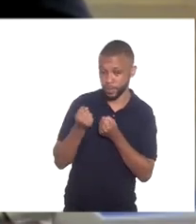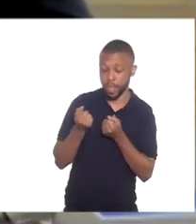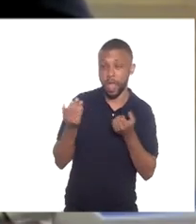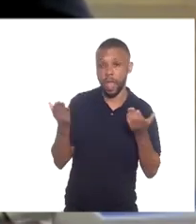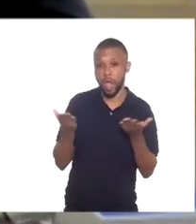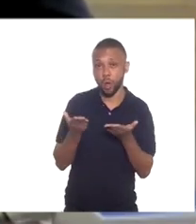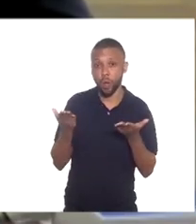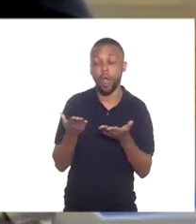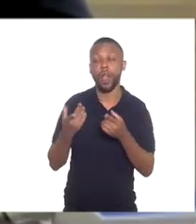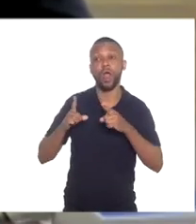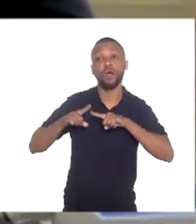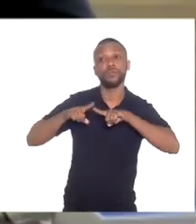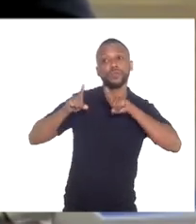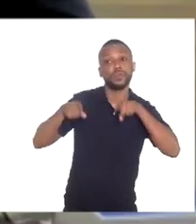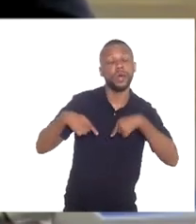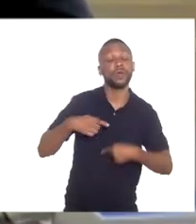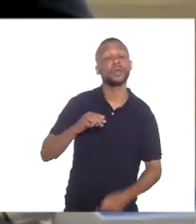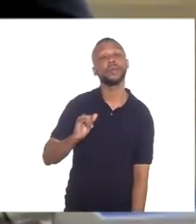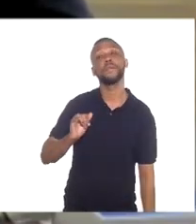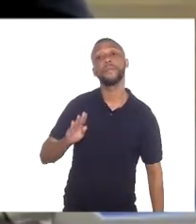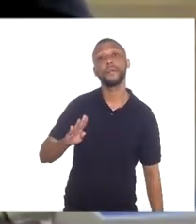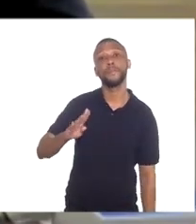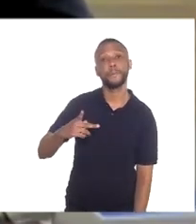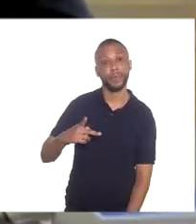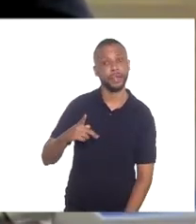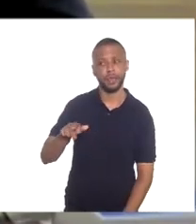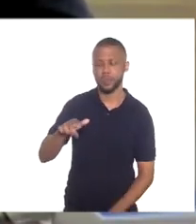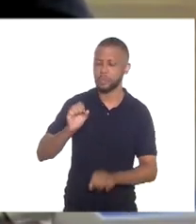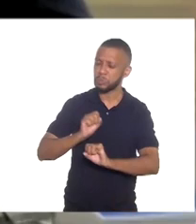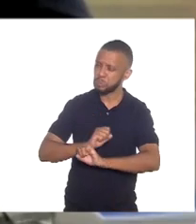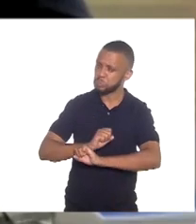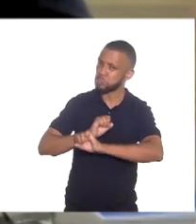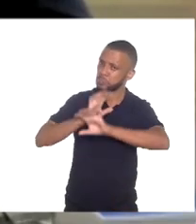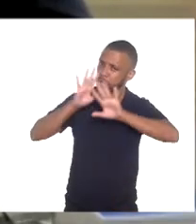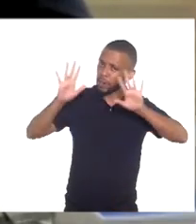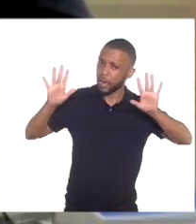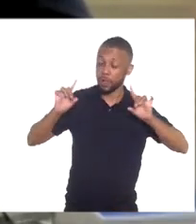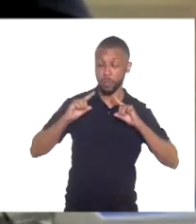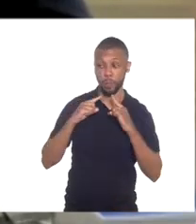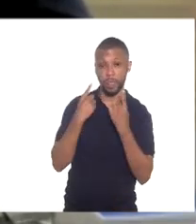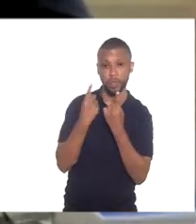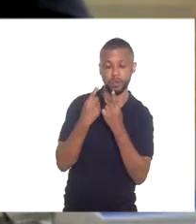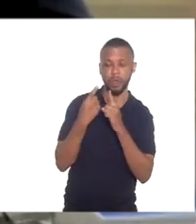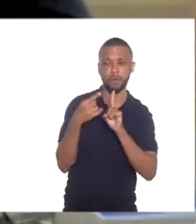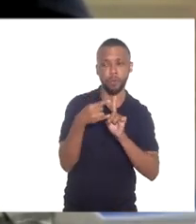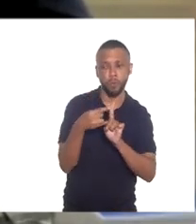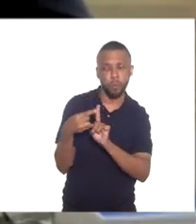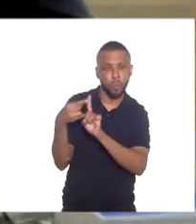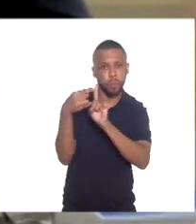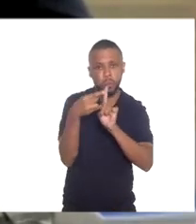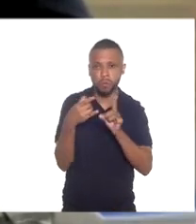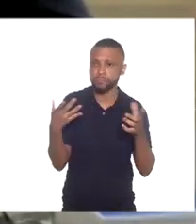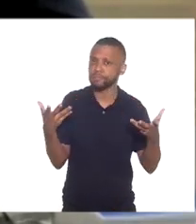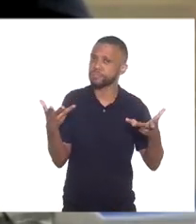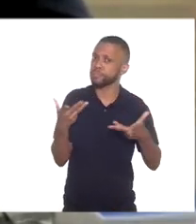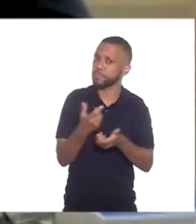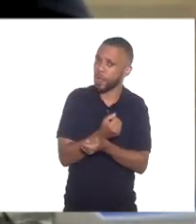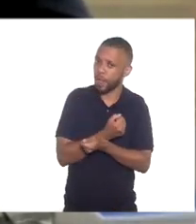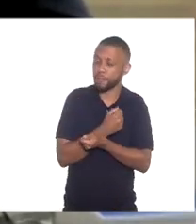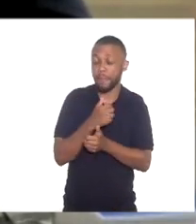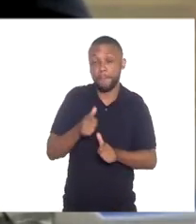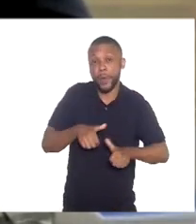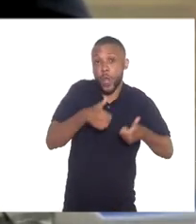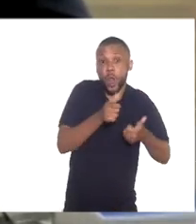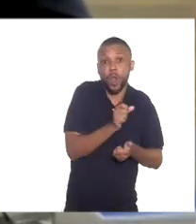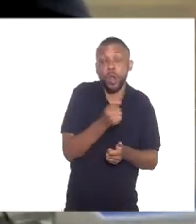do IBP, foi bem transparente, bem uma reunião bacana. Eu acho que é diferentemente do que a gente travou nos últimos 7, 8 anos.